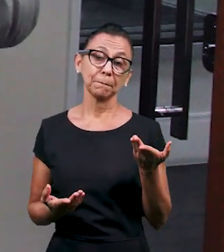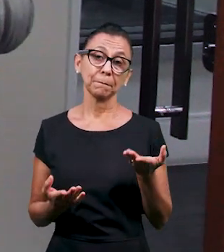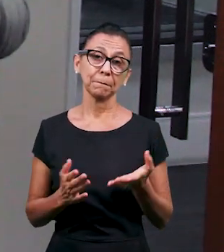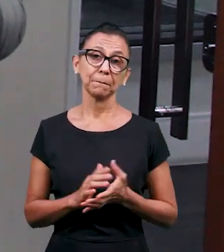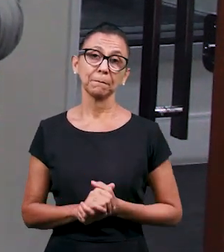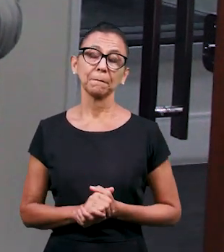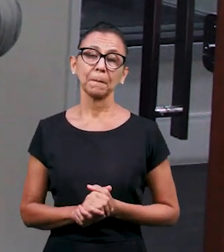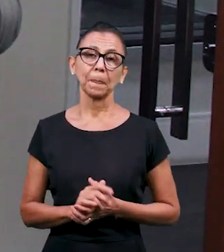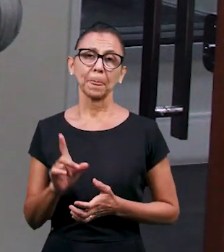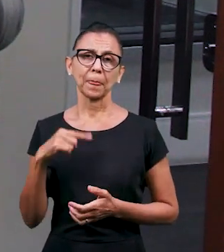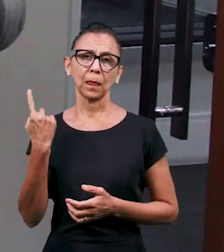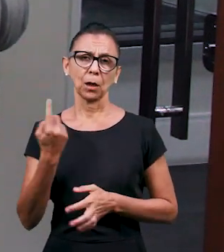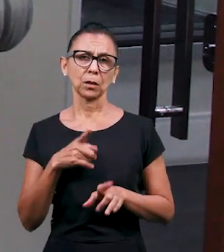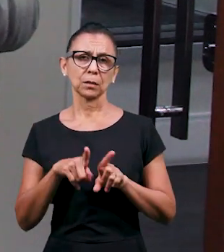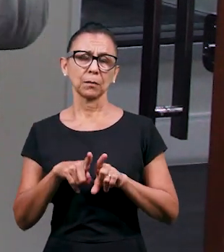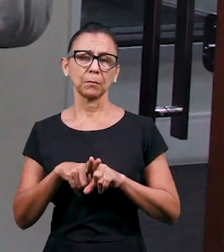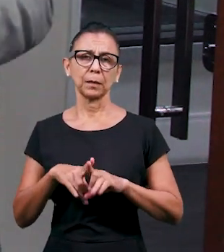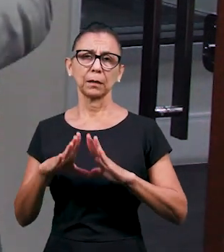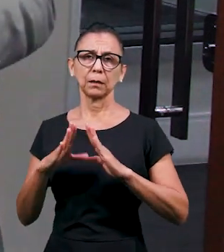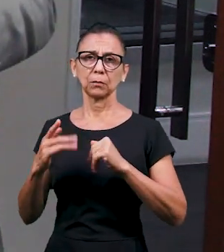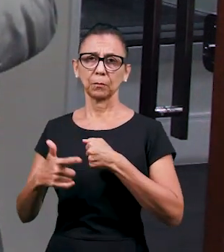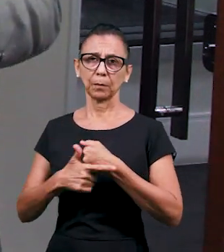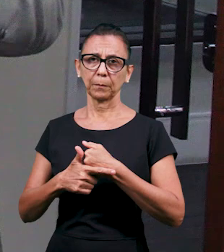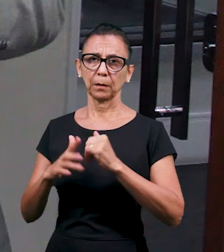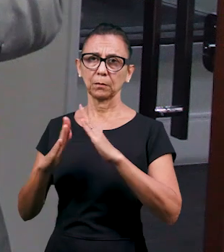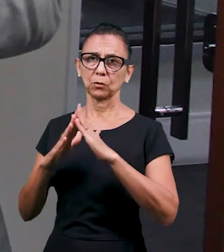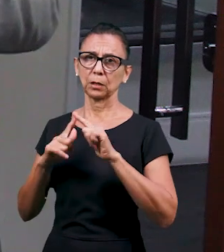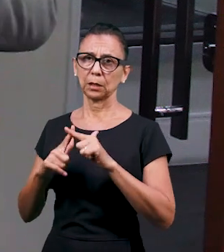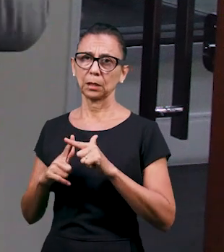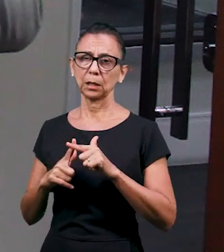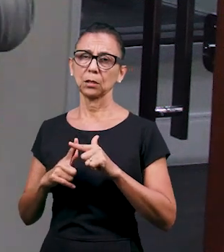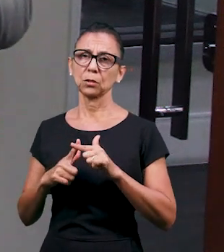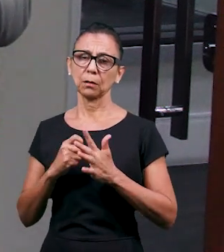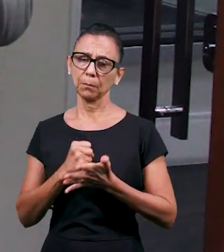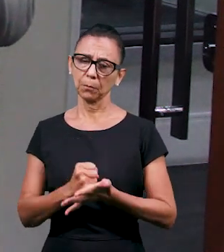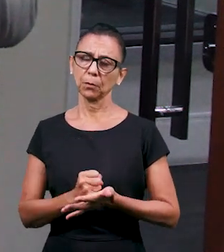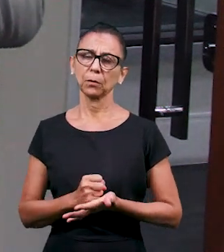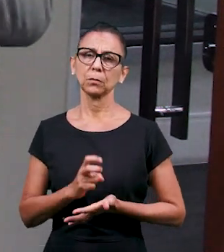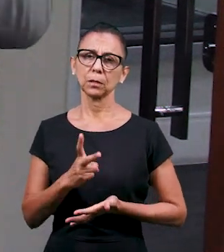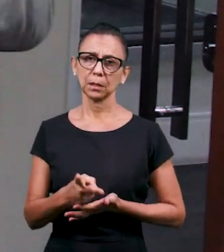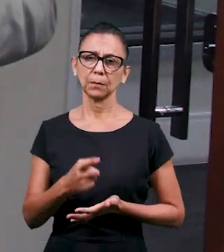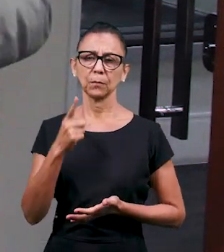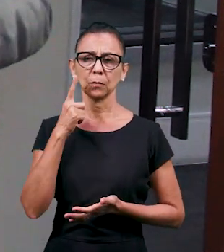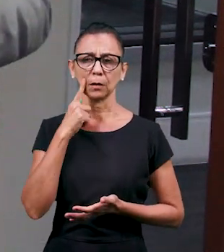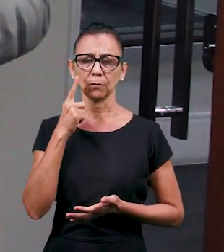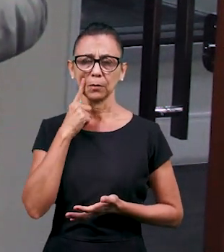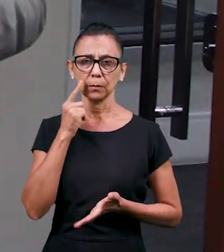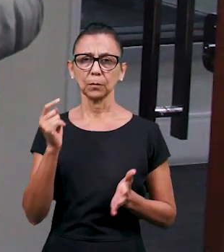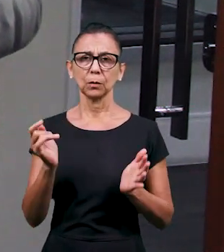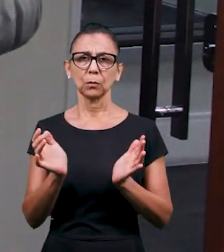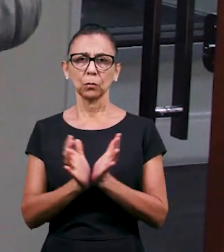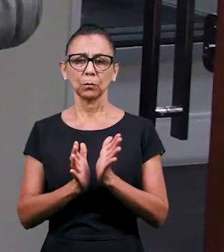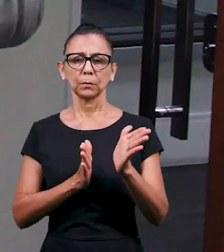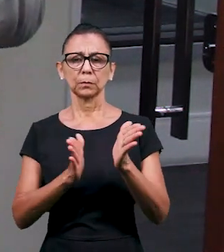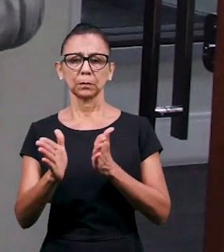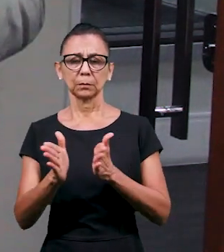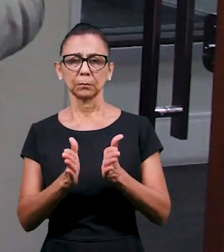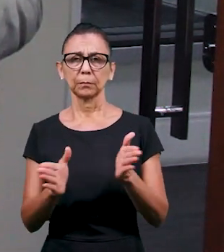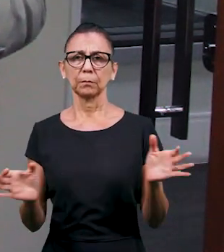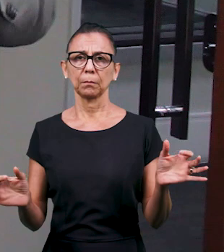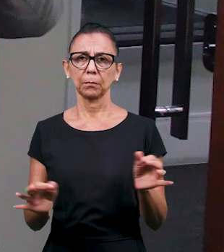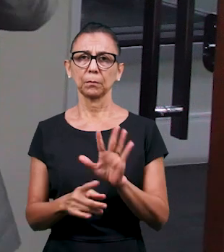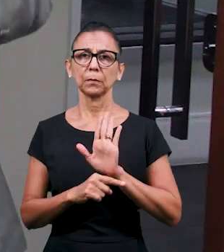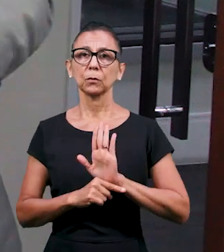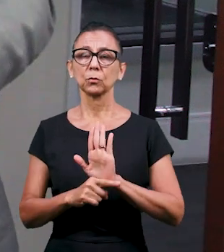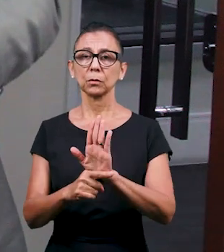para nós também, e que nós, como igreja, estamos sempre prontos, e nós vemos isso no grupo de acessibilidade de maneira particular,